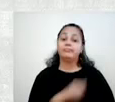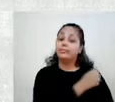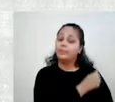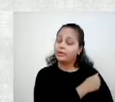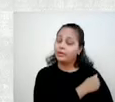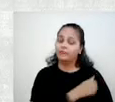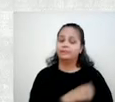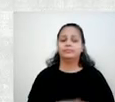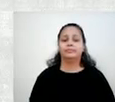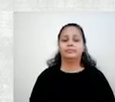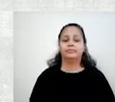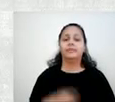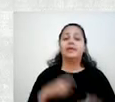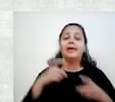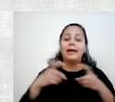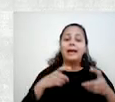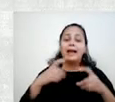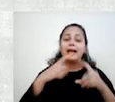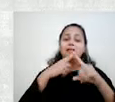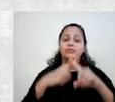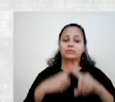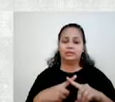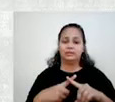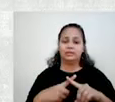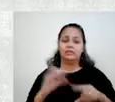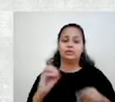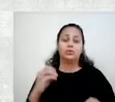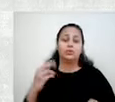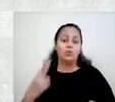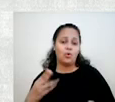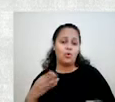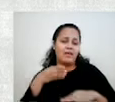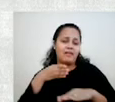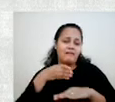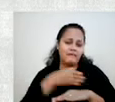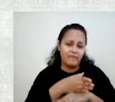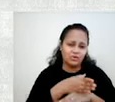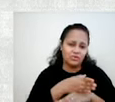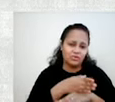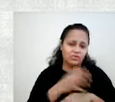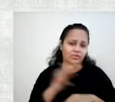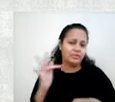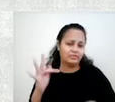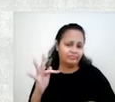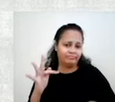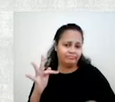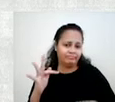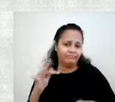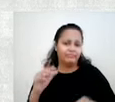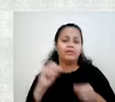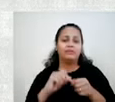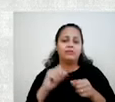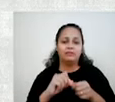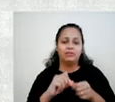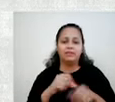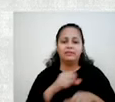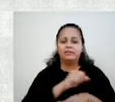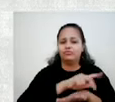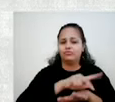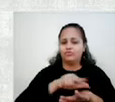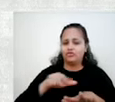Pessoal, as cruzadas, né, ou invasões francas, foram compostas de